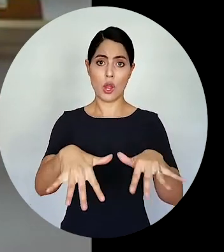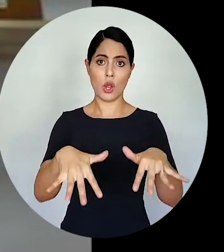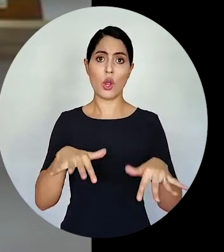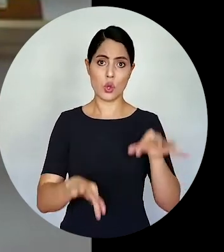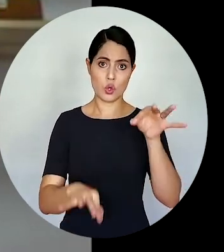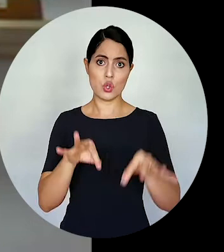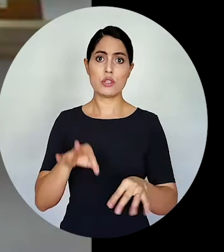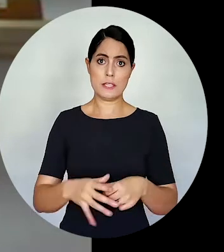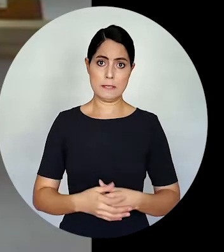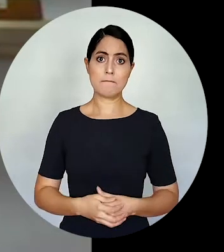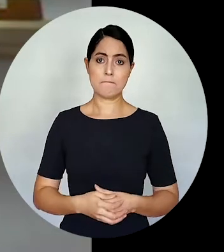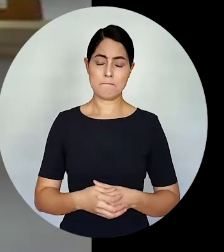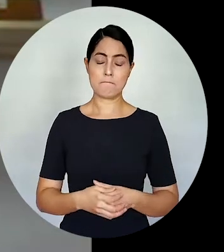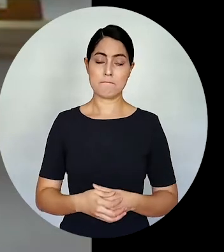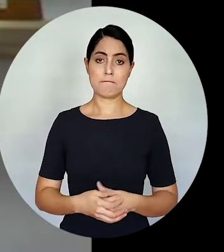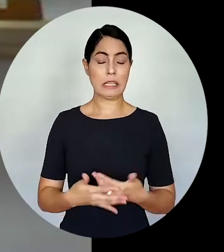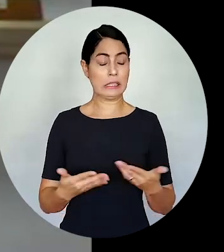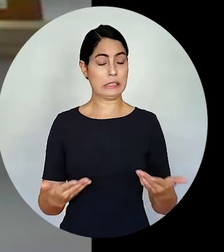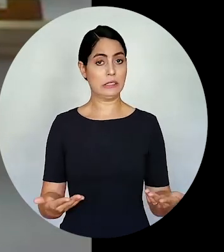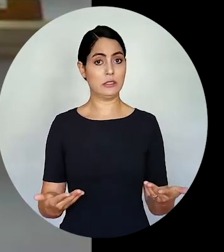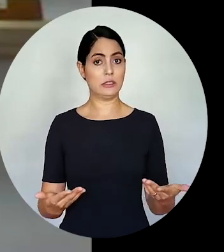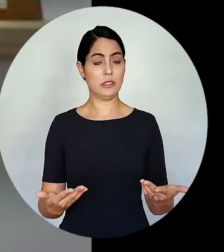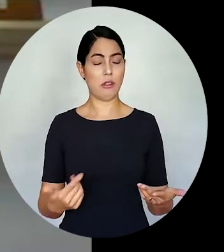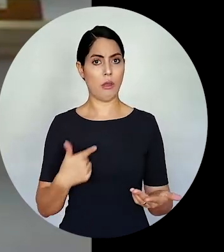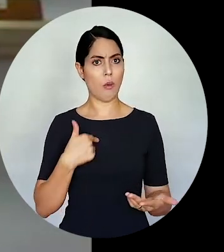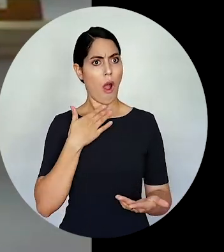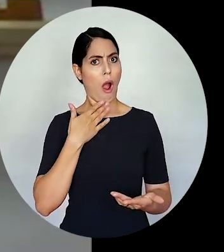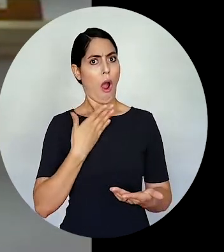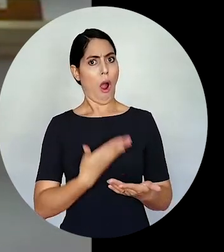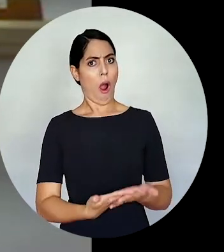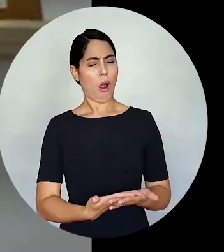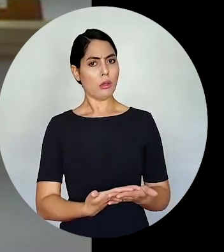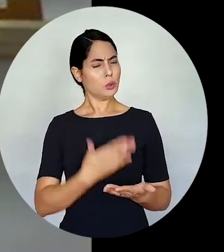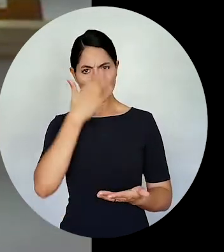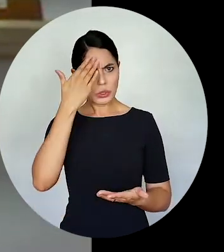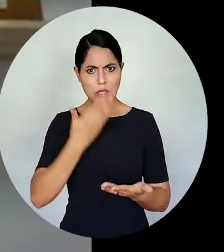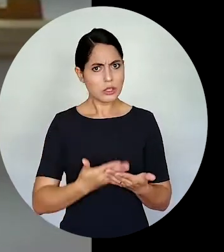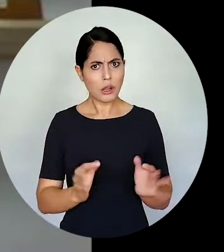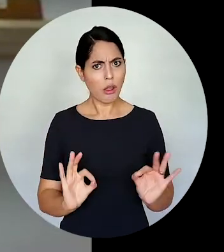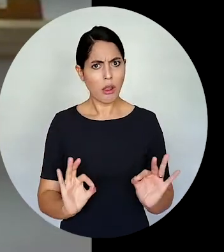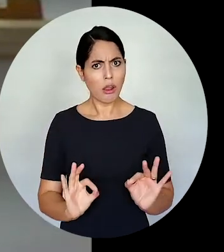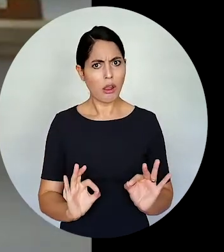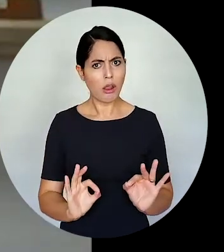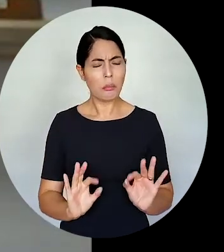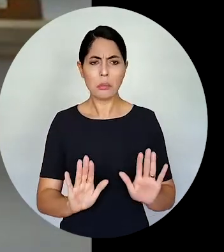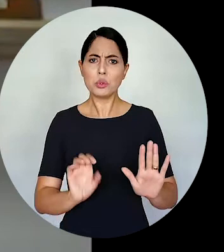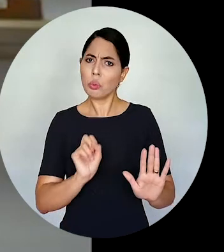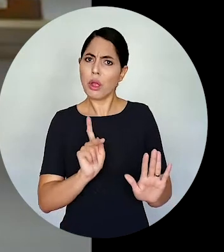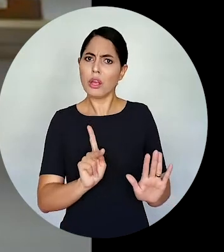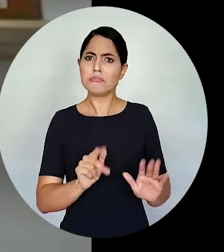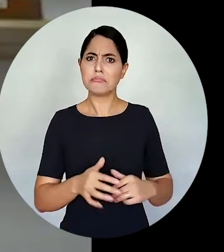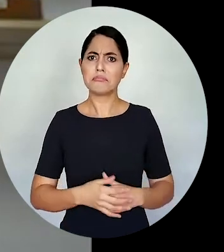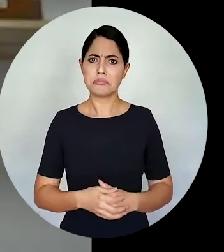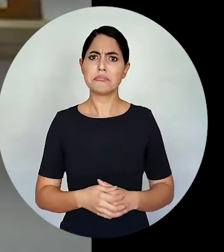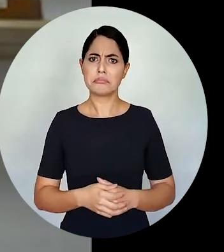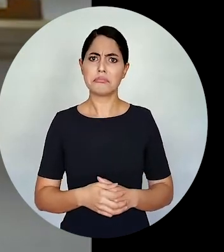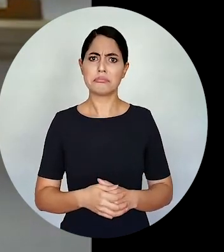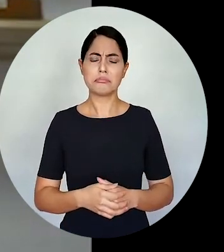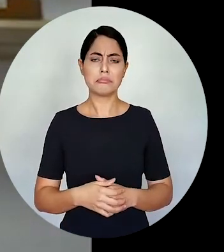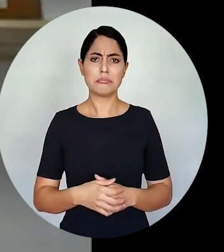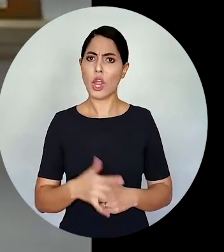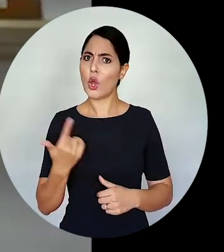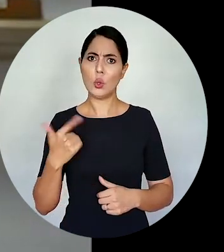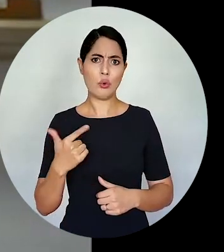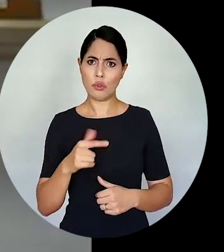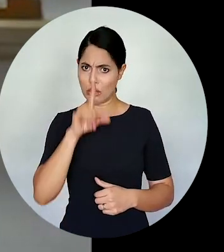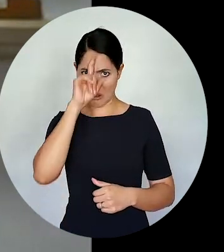de processos. Eu, então, fiquei perplexo e, nossa, bom, tudo bem, não vou